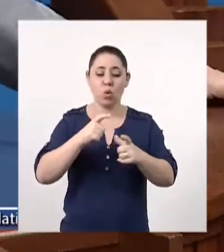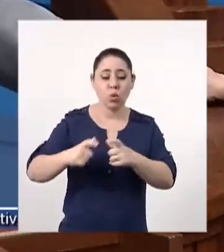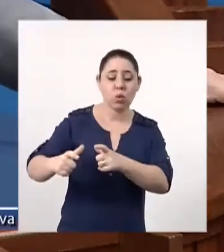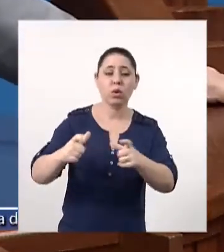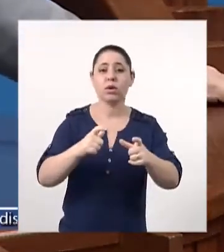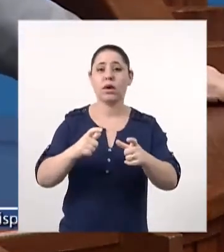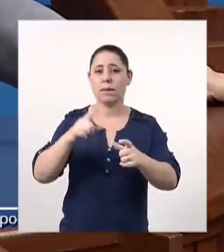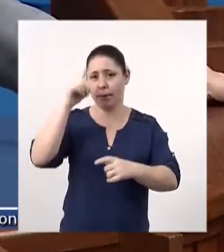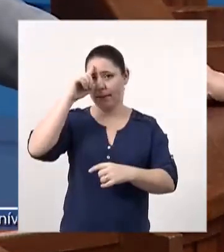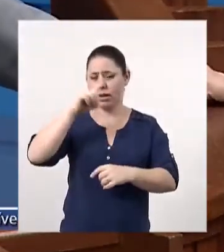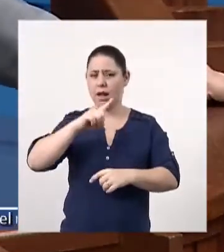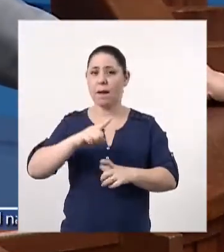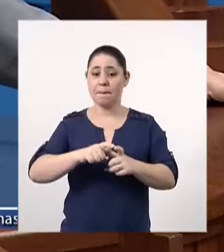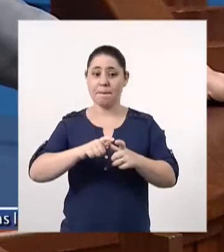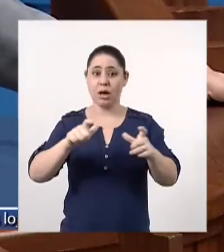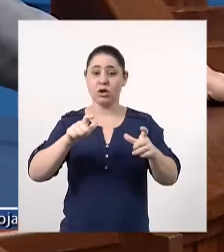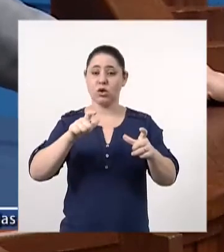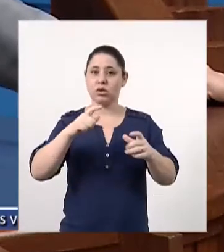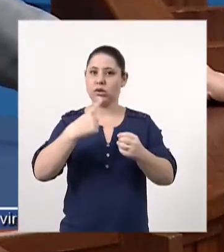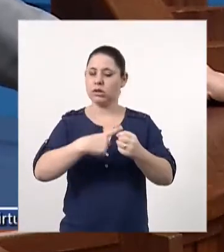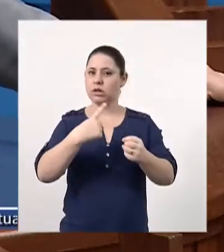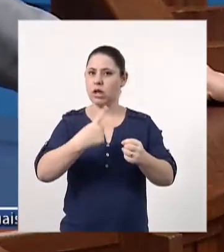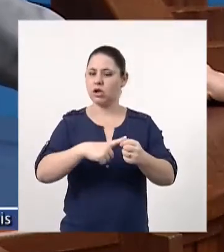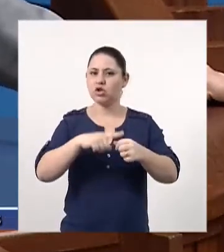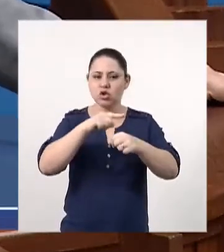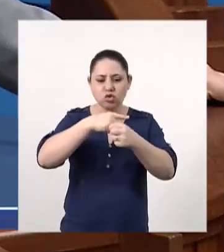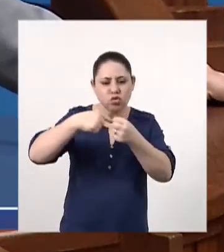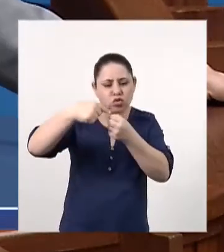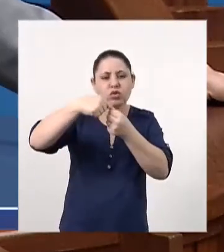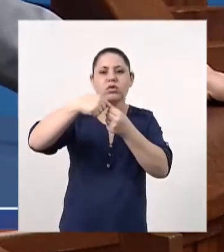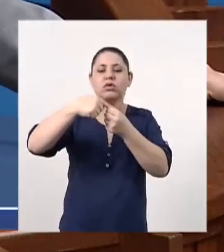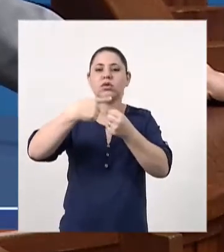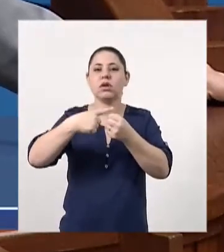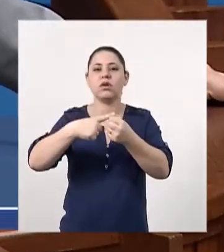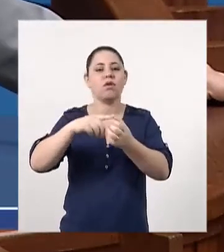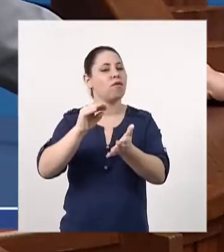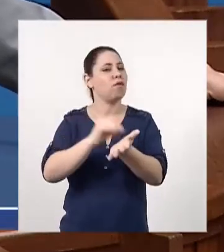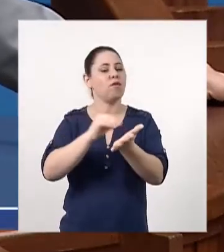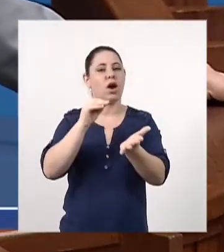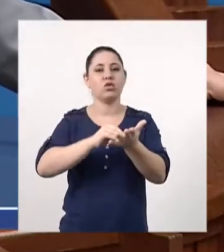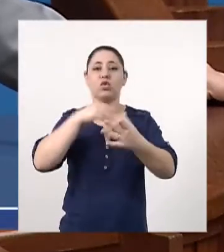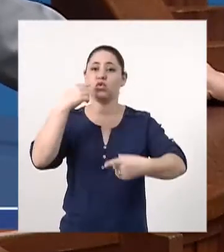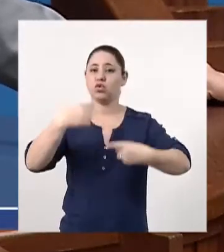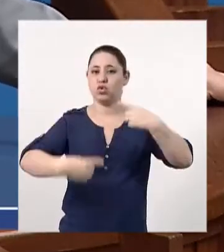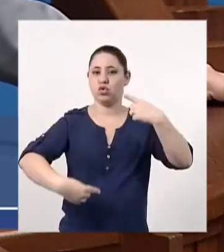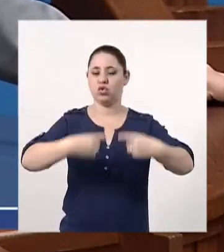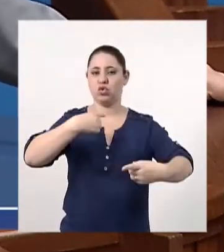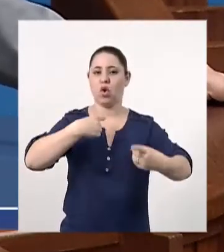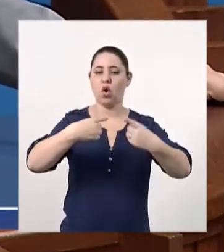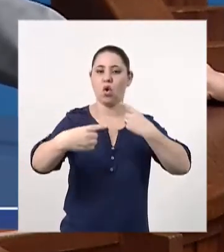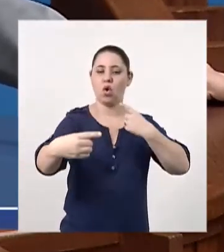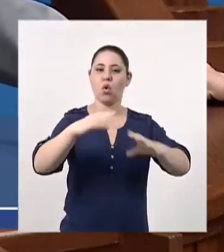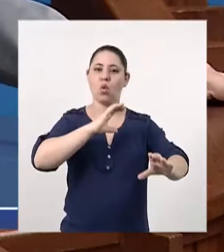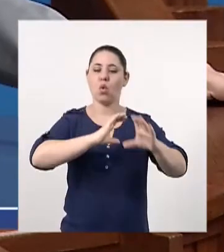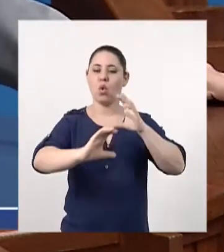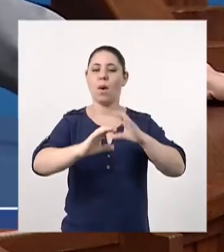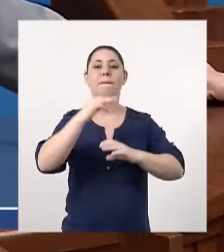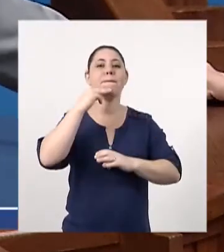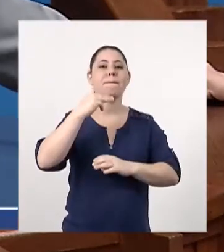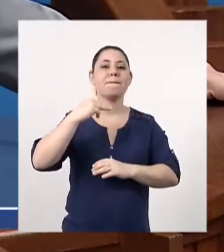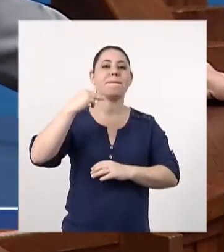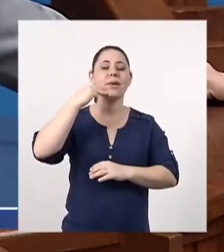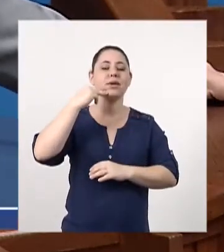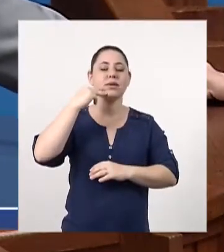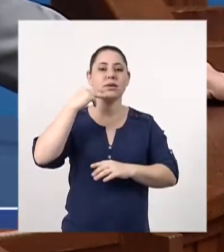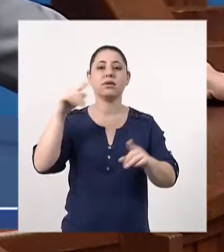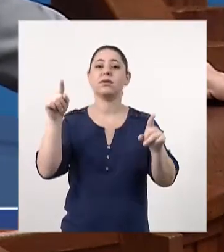para comandar a maior cidade do interior do estado, não tem faltado o diálogo com o deputado Marçal Filho. E